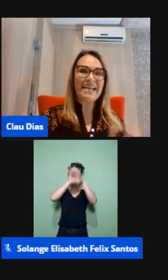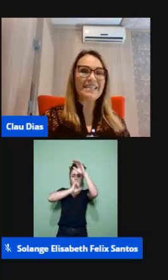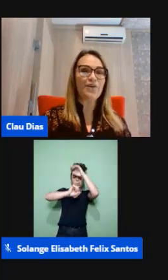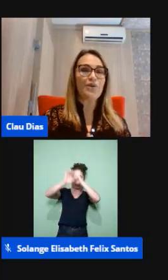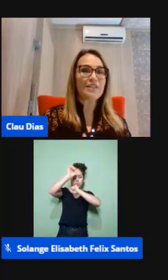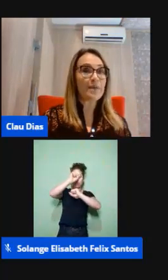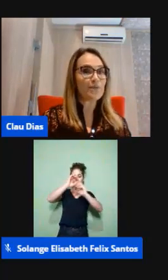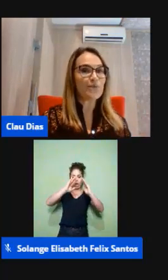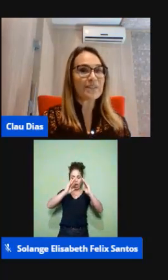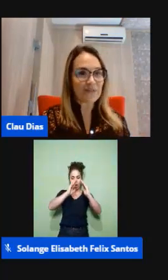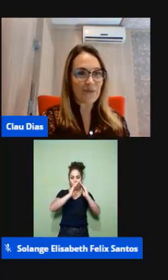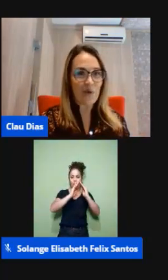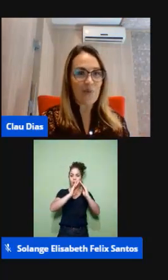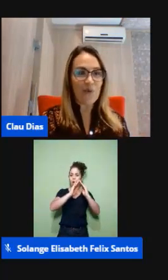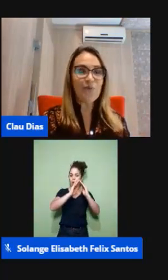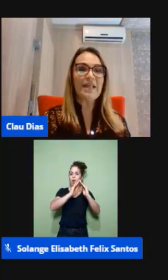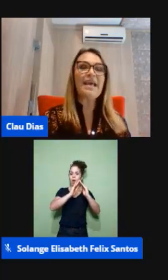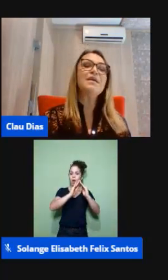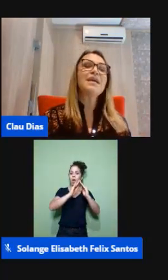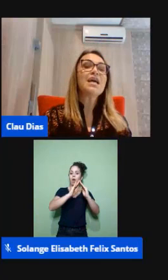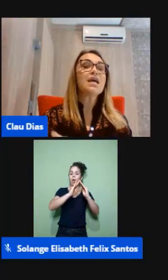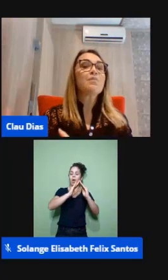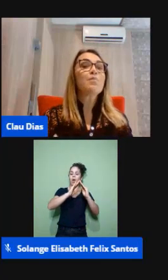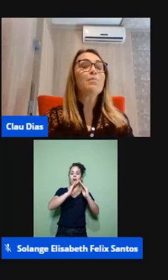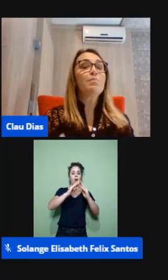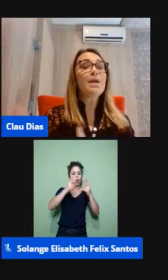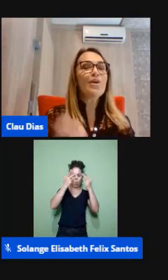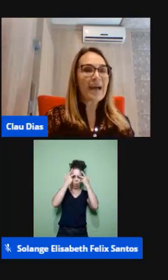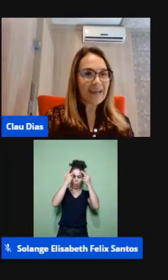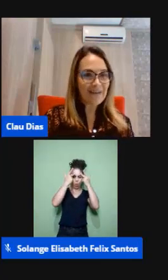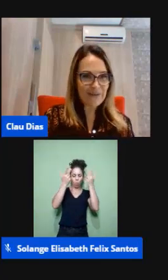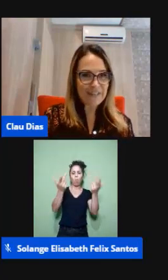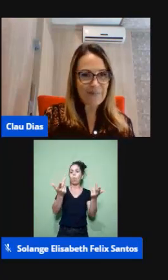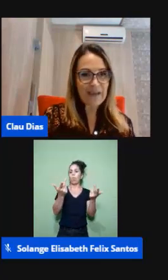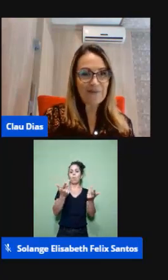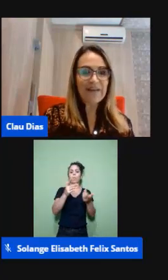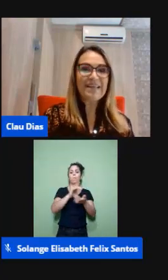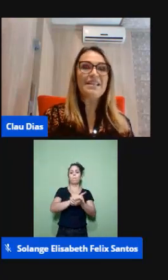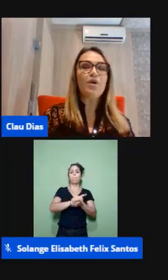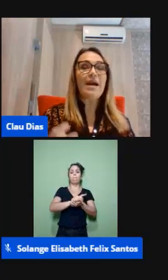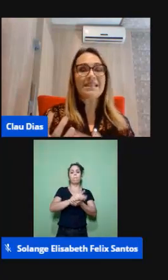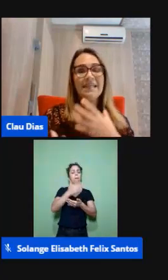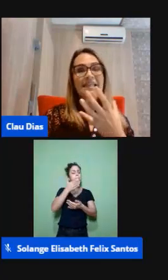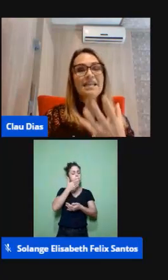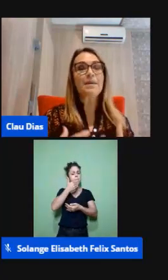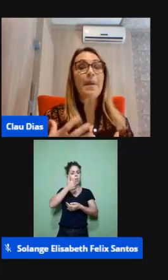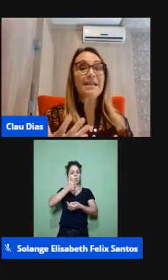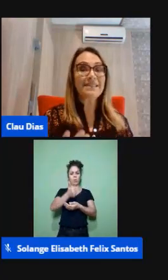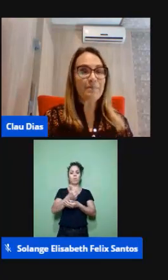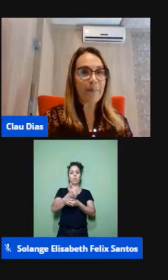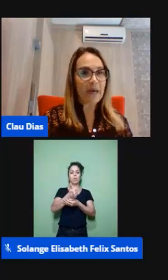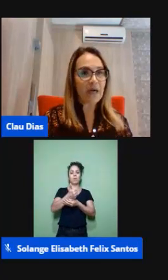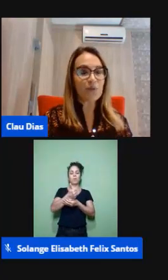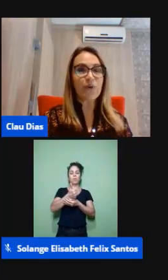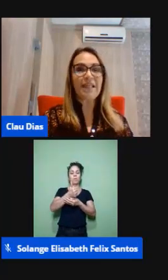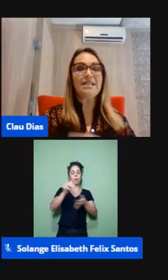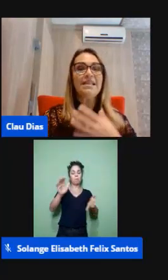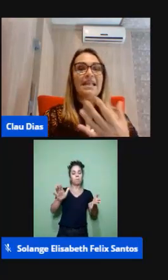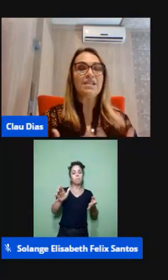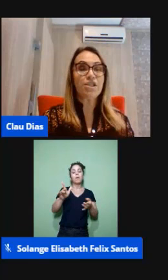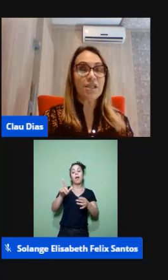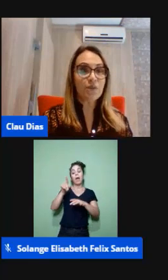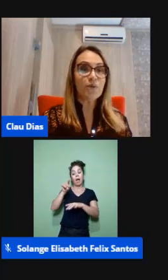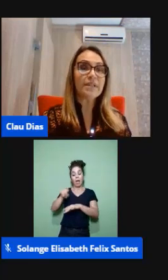da casa, que é o conhecimento do senso comum, né? Melhorar aquele conhecimento. Então, essa criança participando,